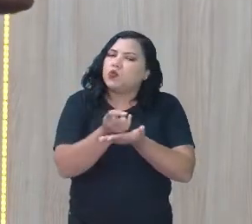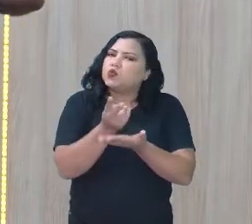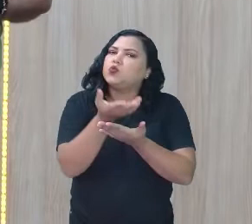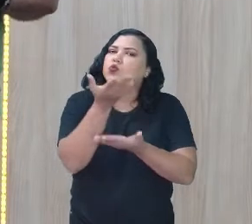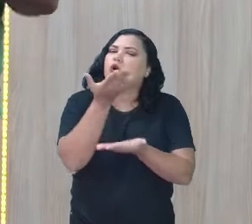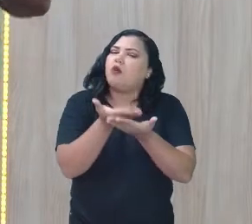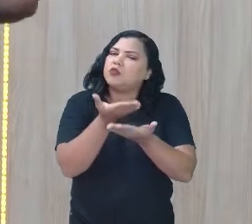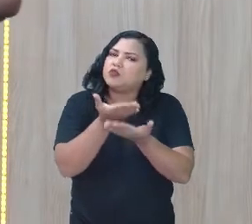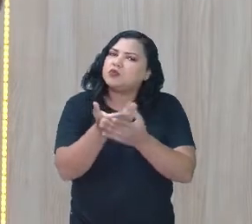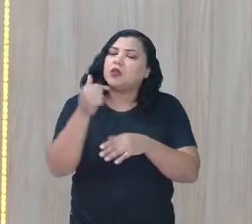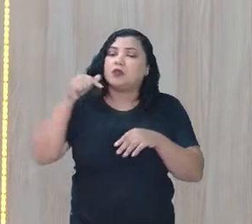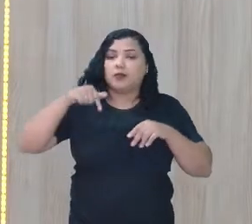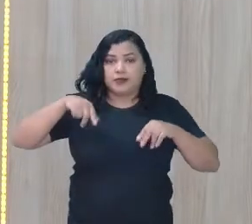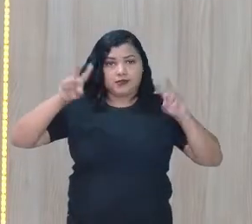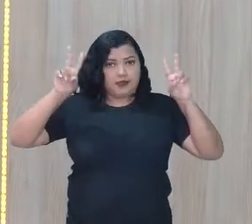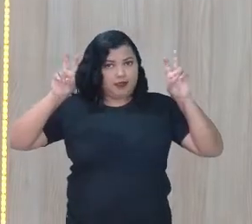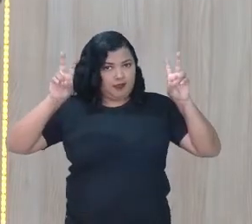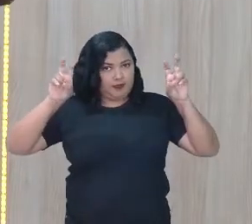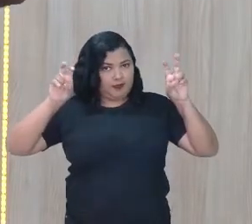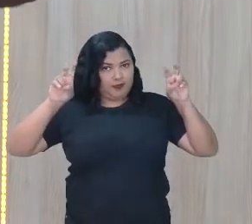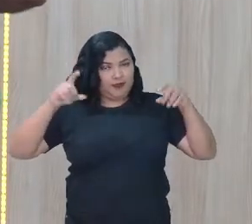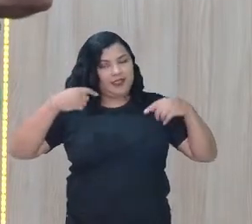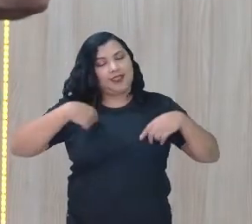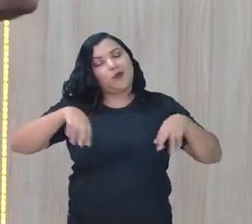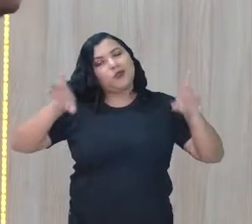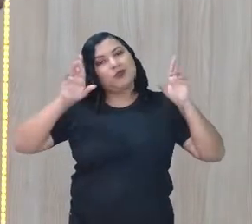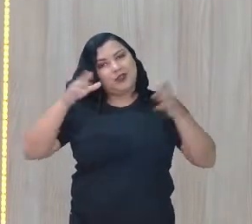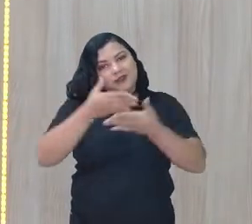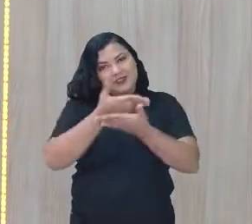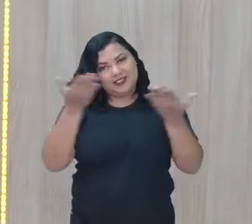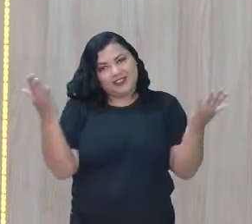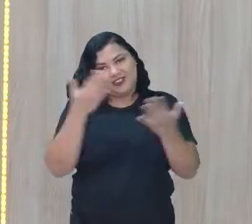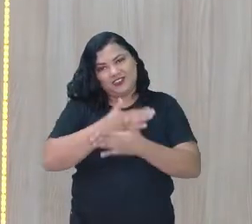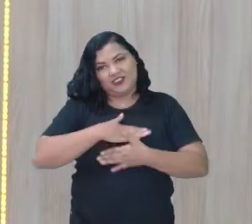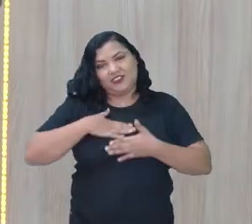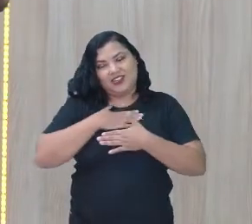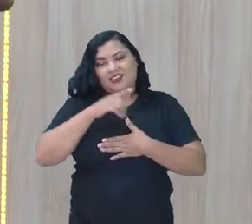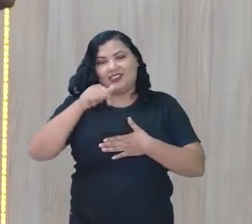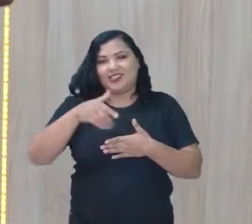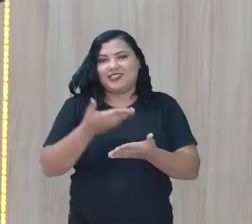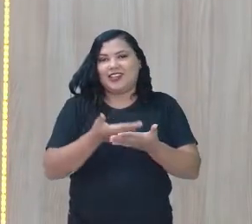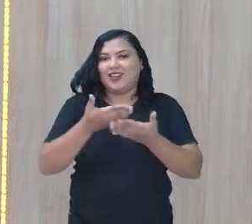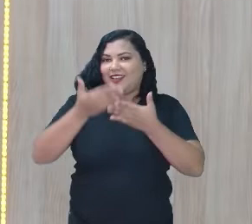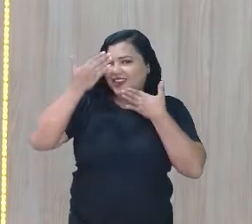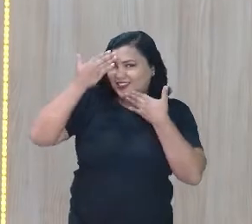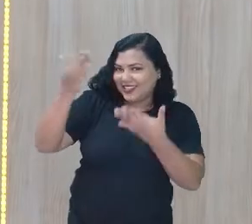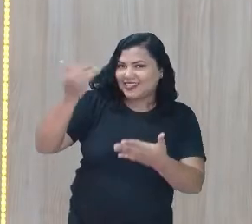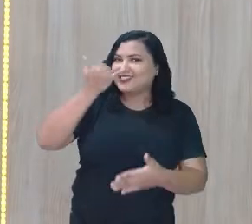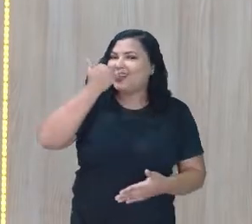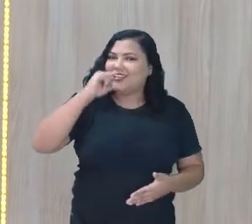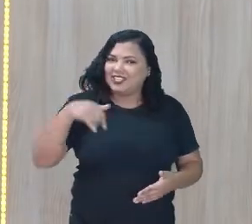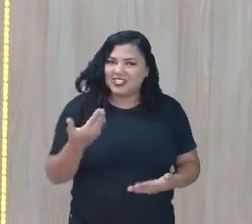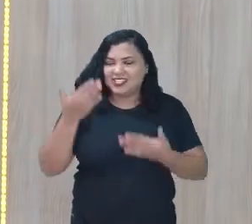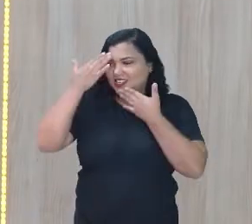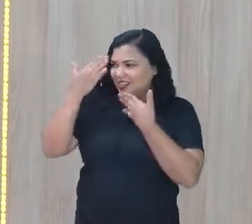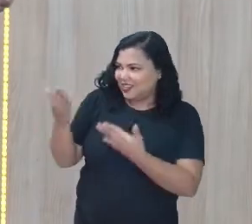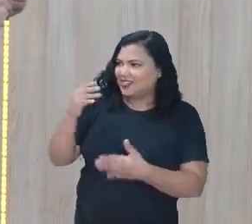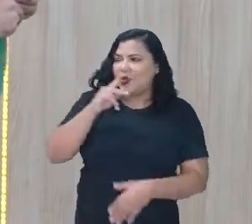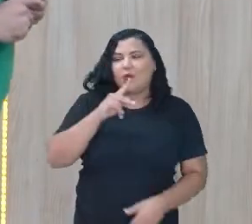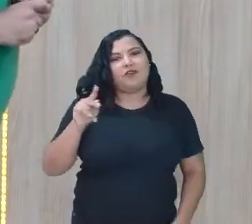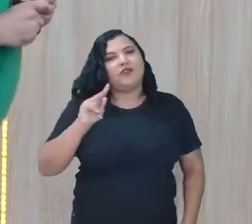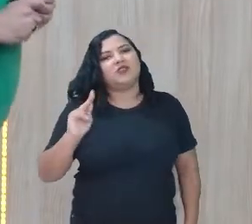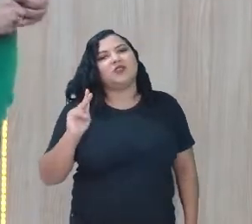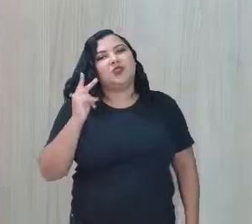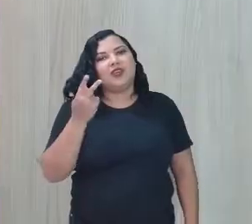sobre isso na próxima aula e espero que tenham gostado, né, da aula de hoje. Agradecer a Jéssica, agradecer ao